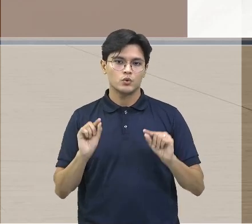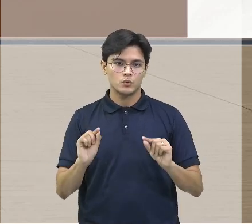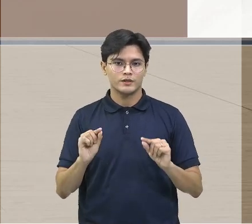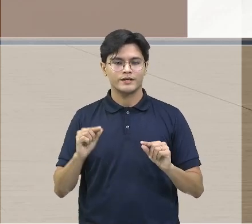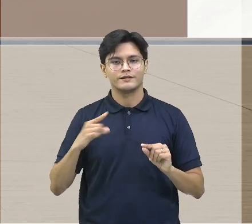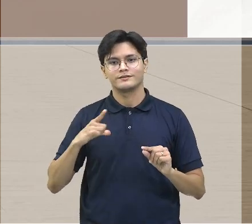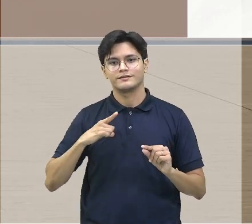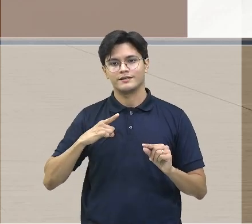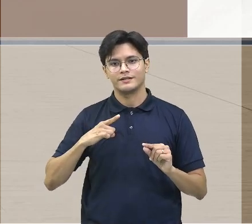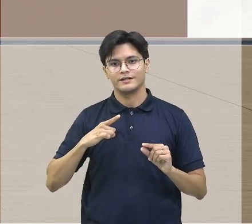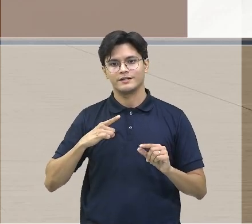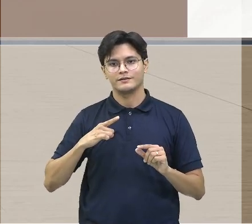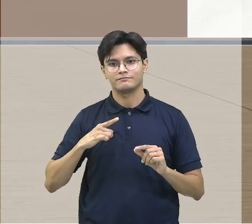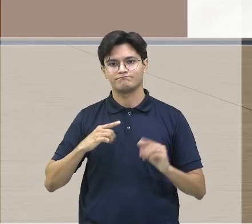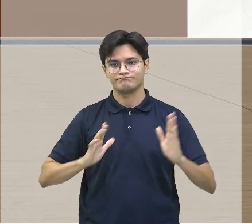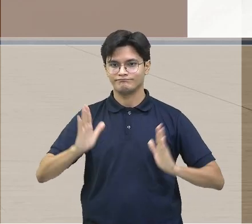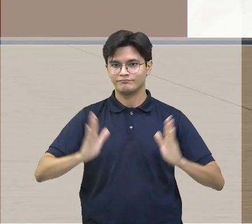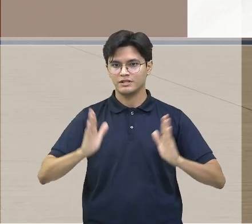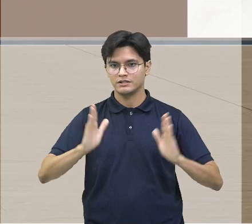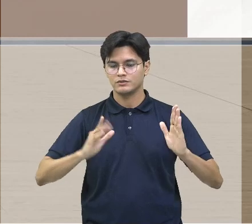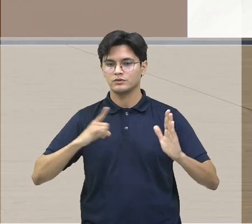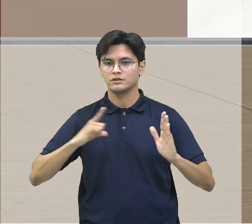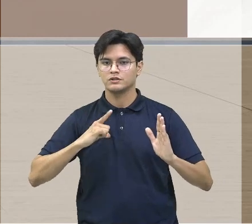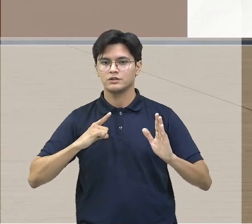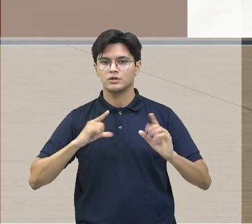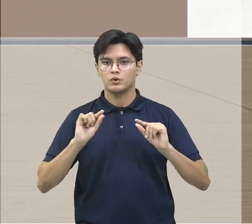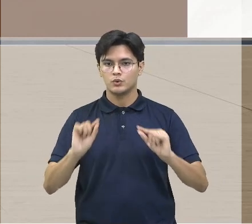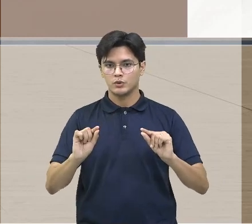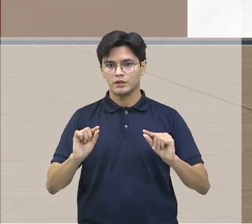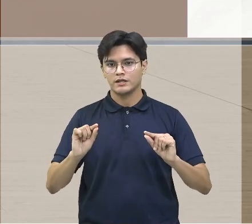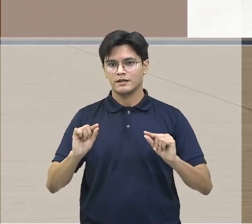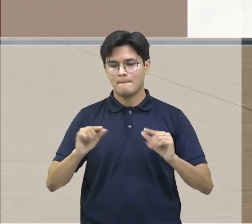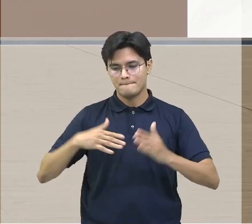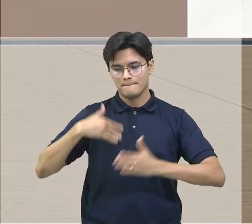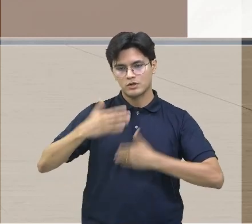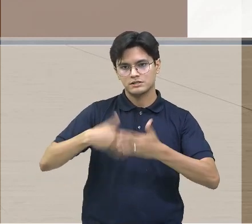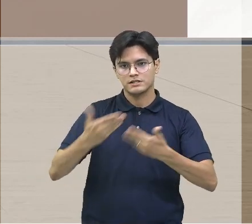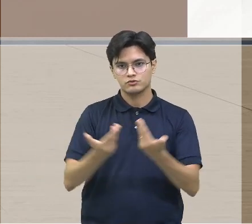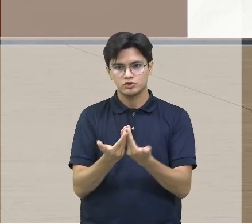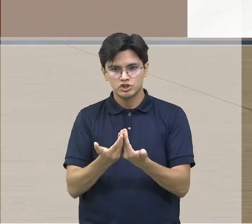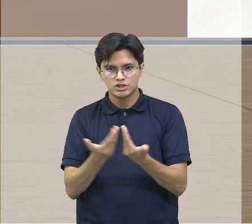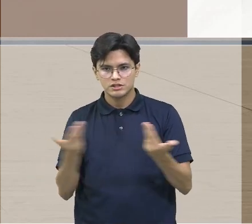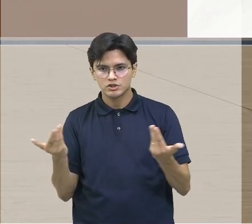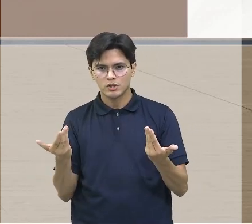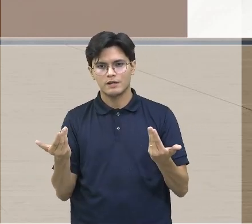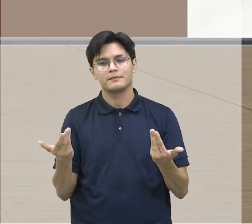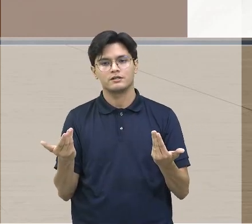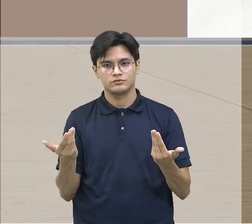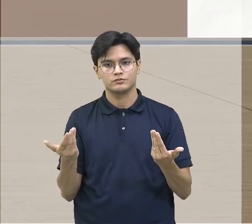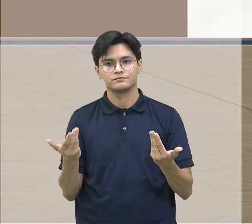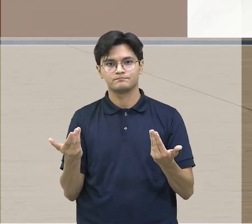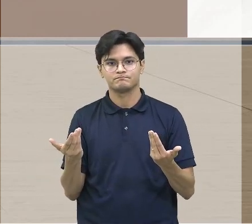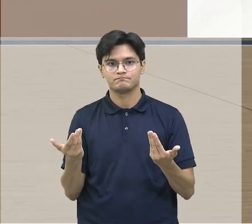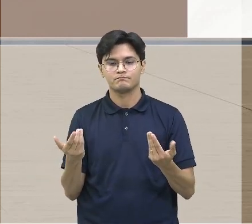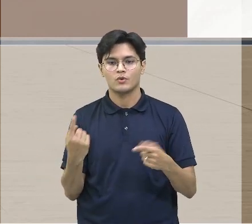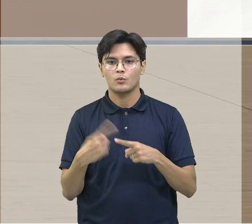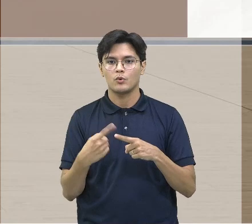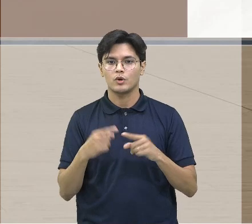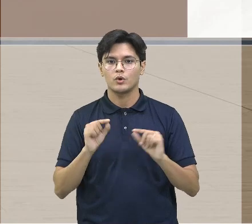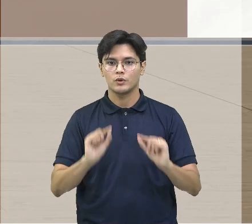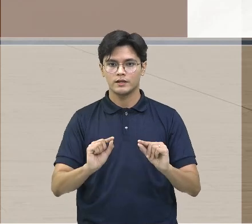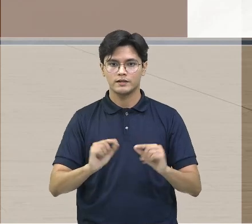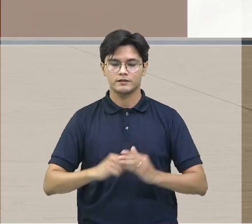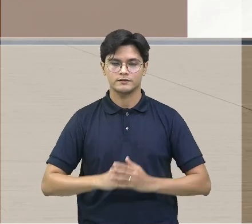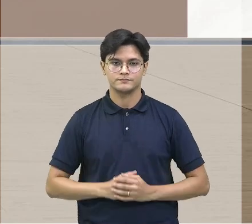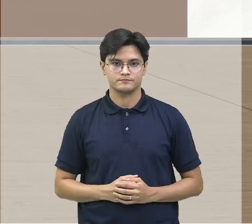nas atividades econômicas por conta do processo de isolamento que as pessoas vão ter nesse momento. Porque na medida que elas se estabelecem